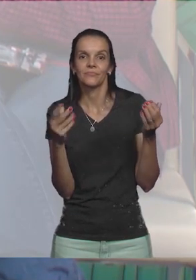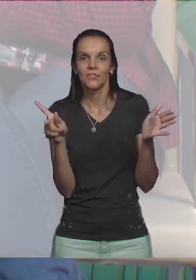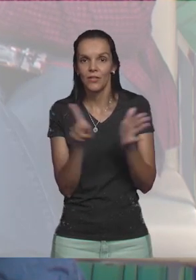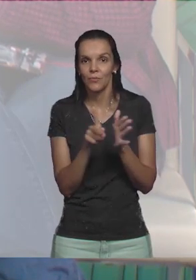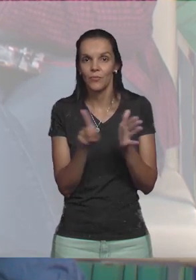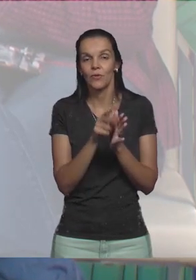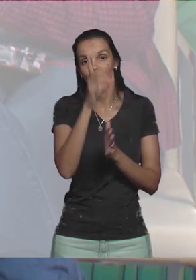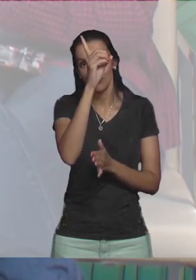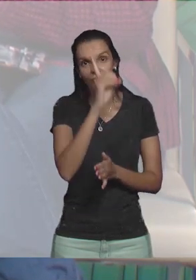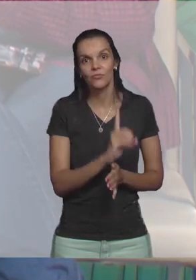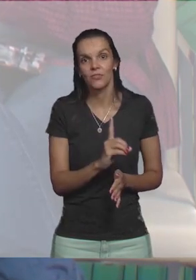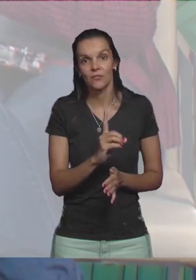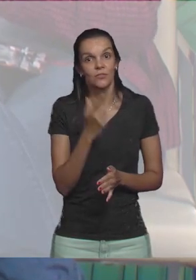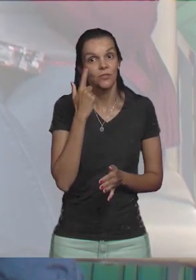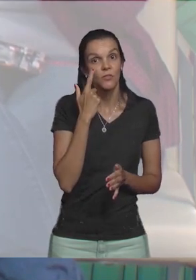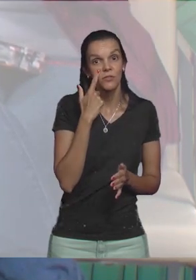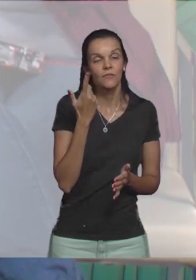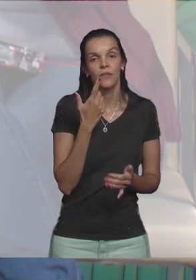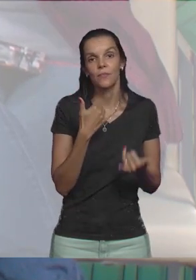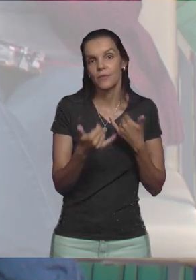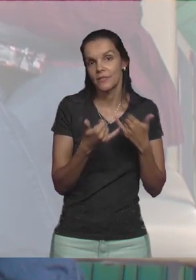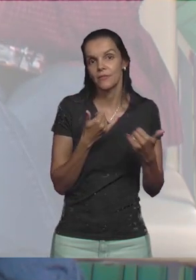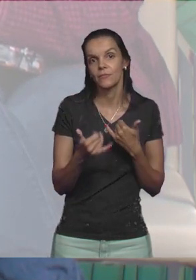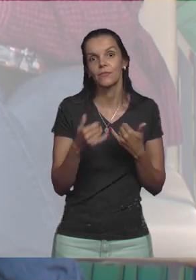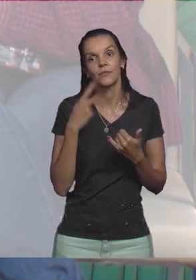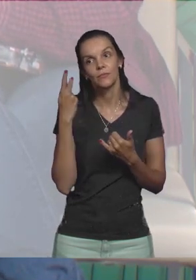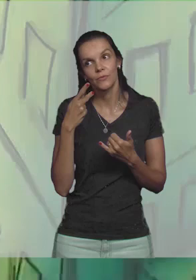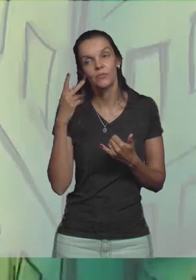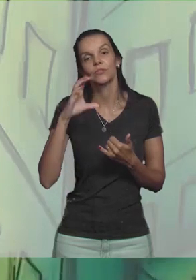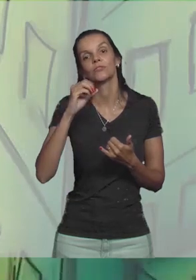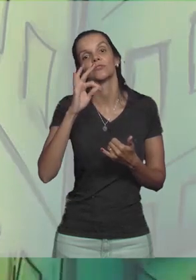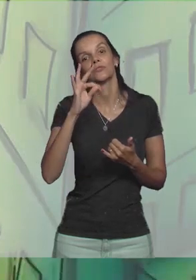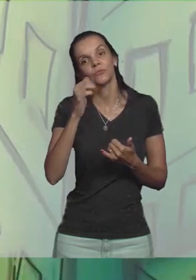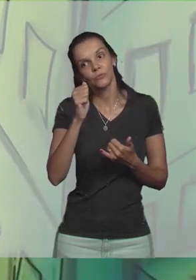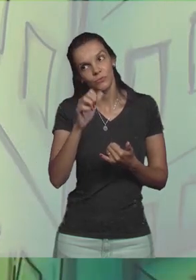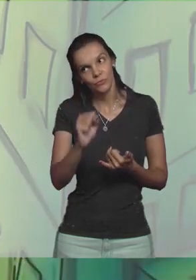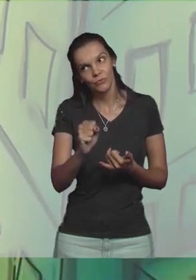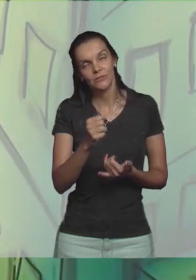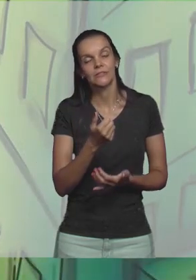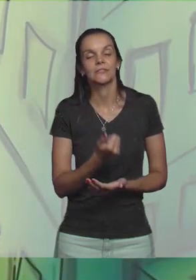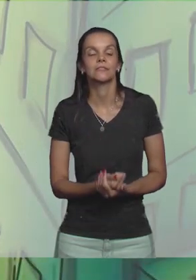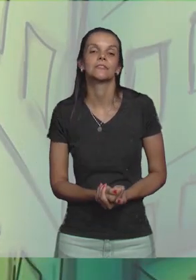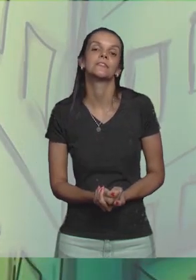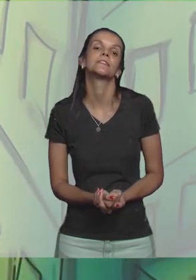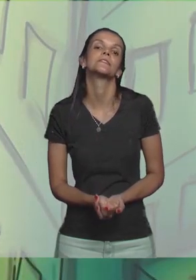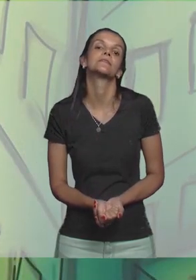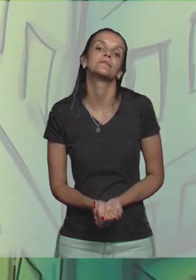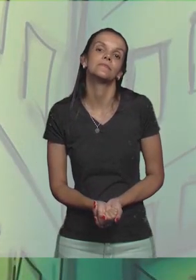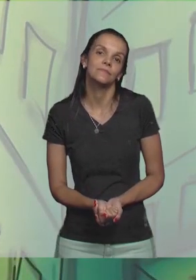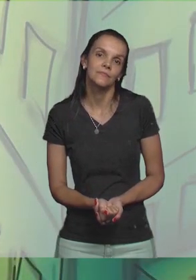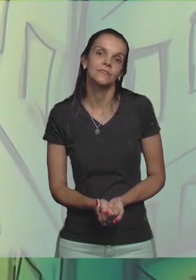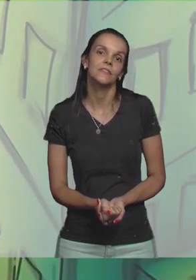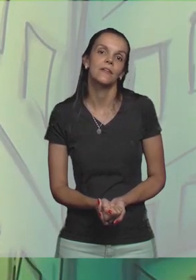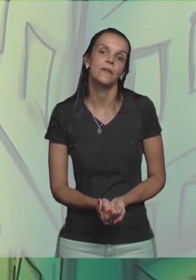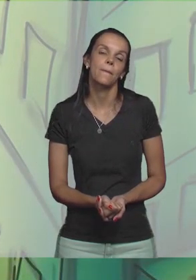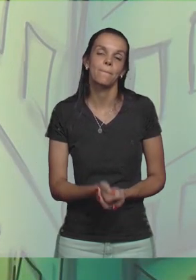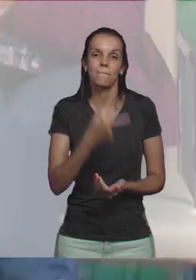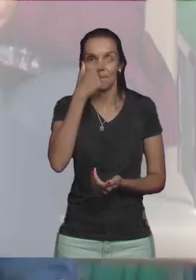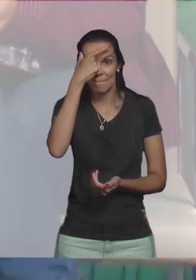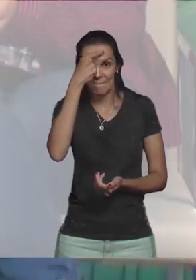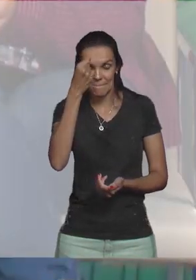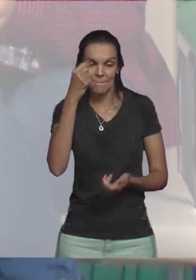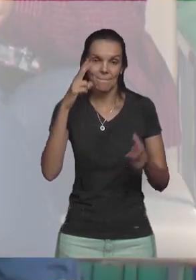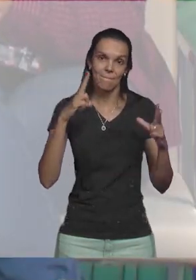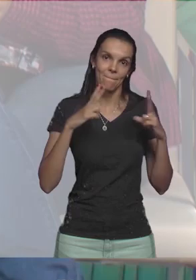desse próprio direito, que é o que a gente vê, por exemplo, com as políticas de cotas, né? A gente vai ter, assim, universidades privadas que